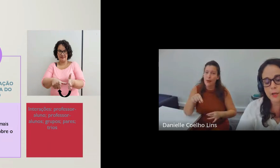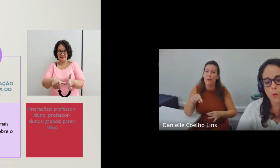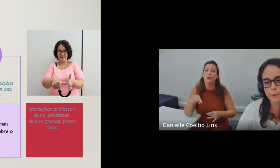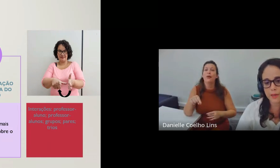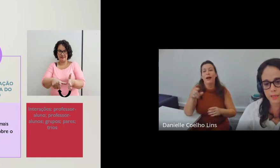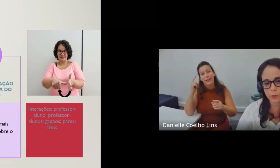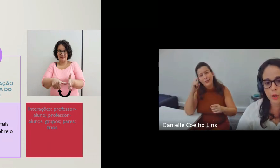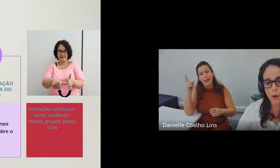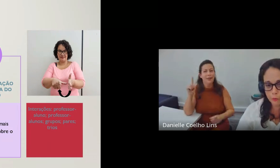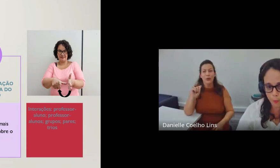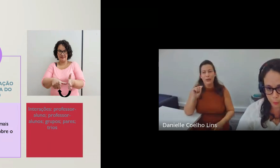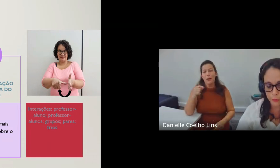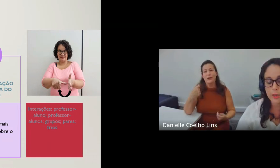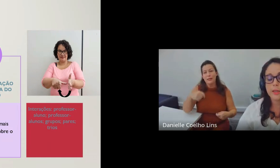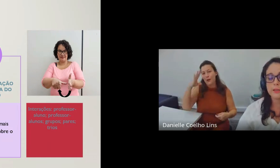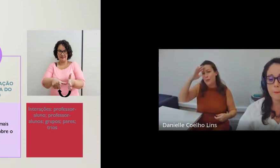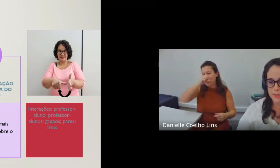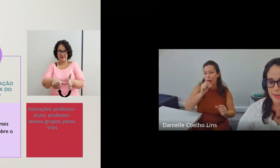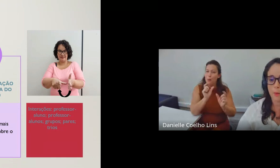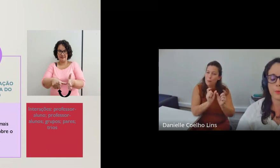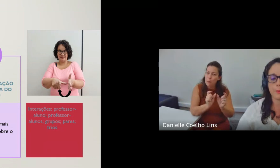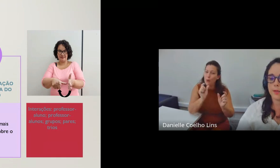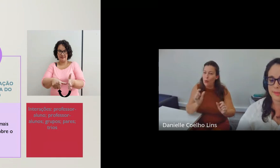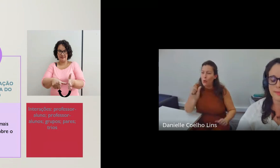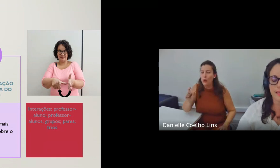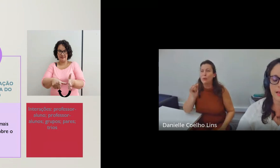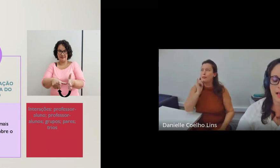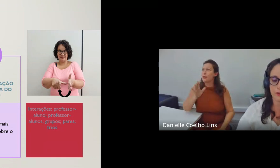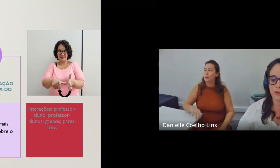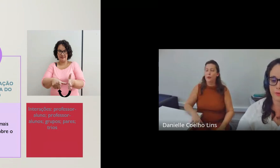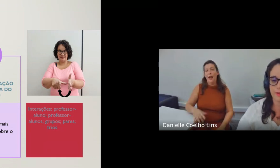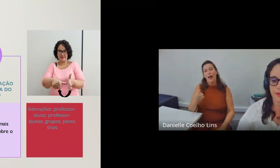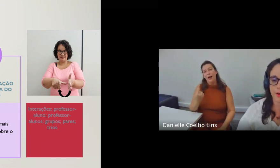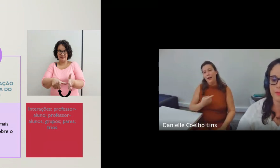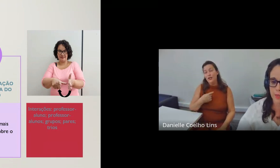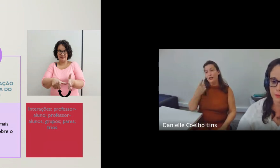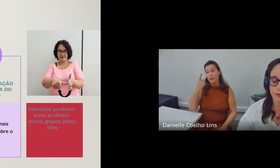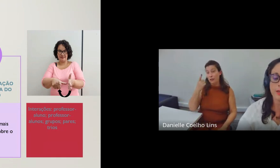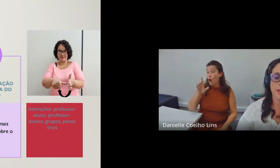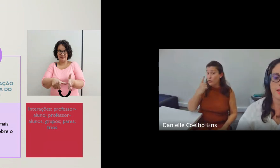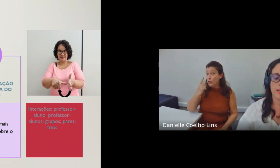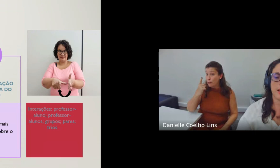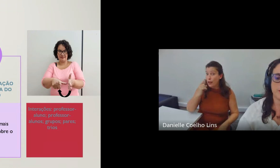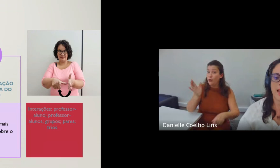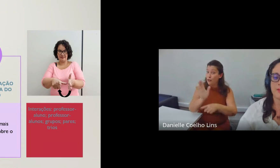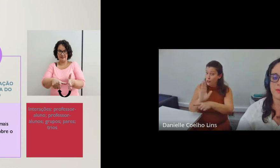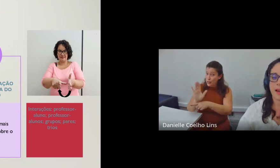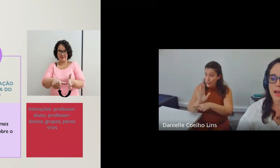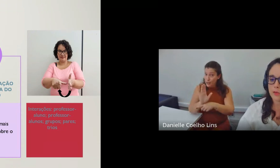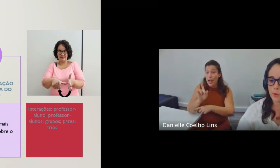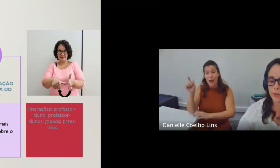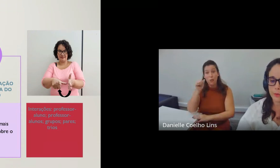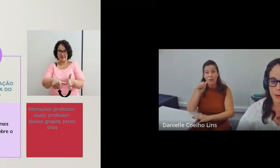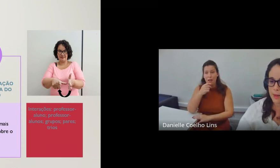ir compreendendo aos poucos. Então, por exemplo, pode ser assim, a gente vai ver um vídeo em que a mulher vai